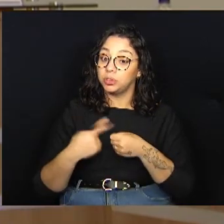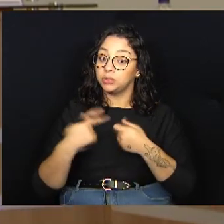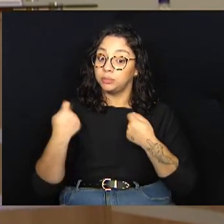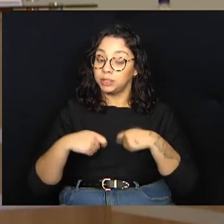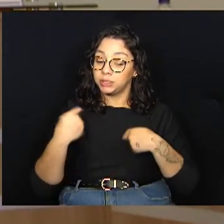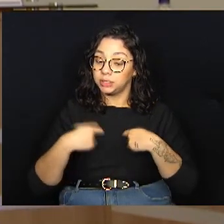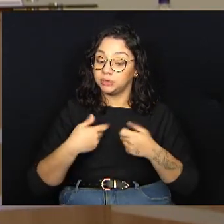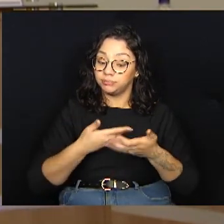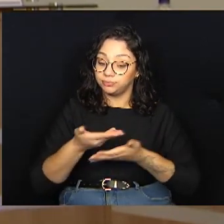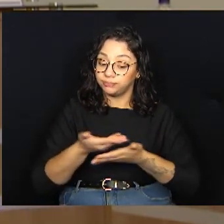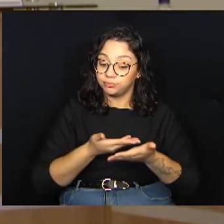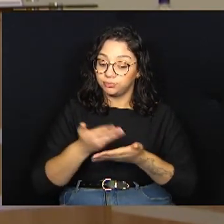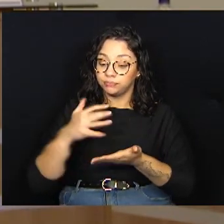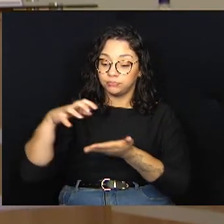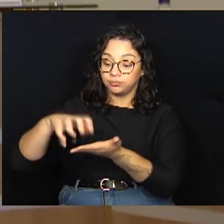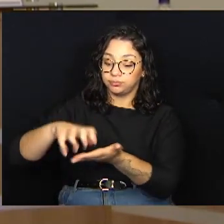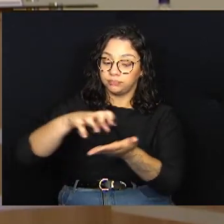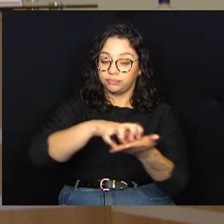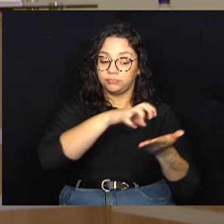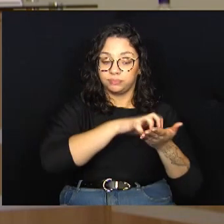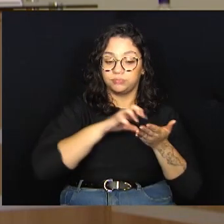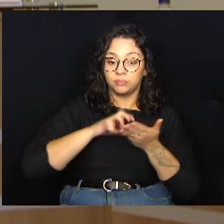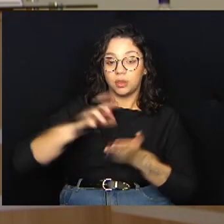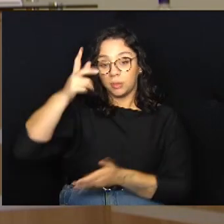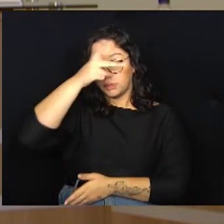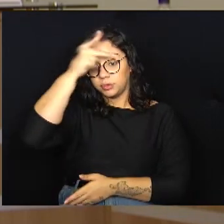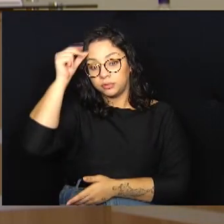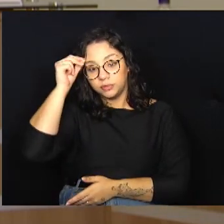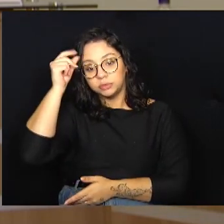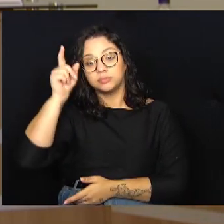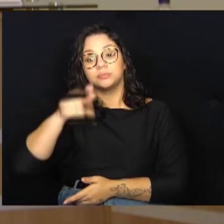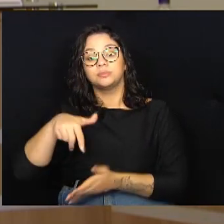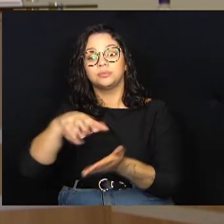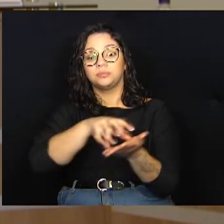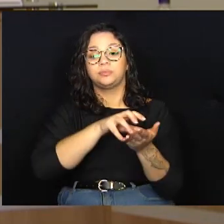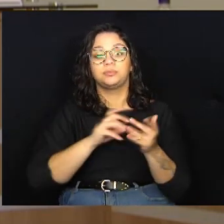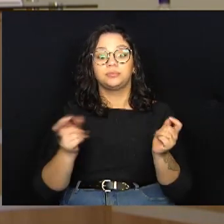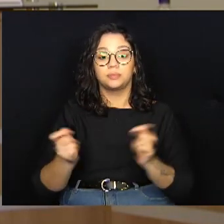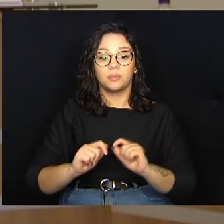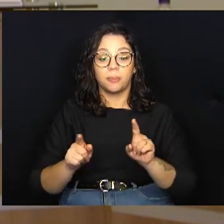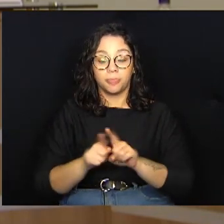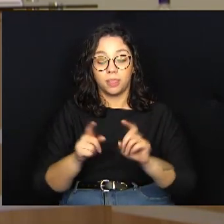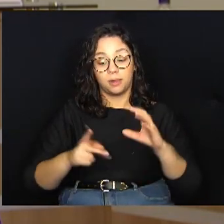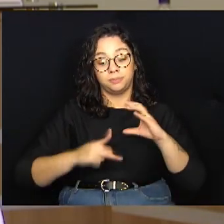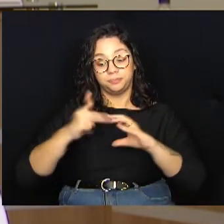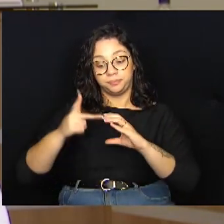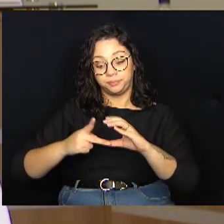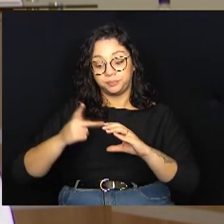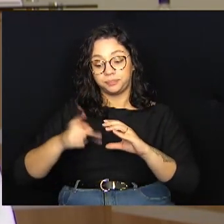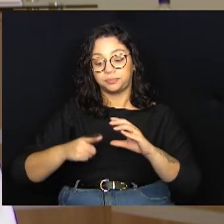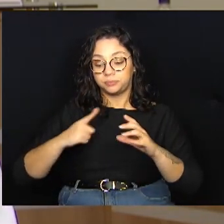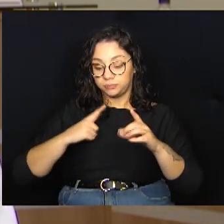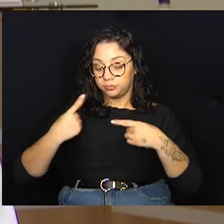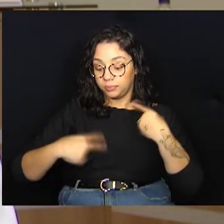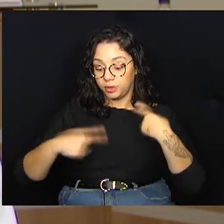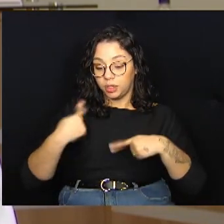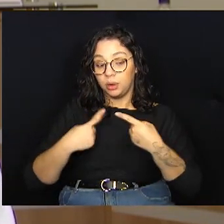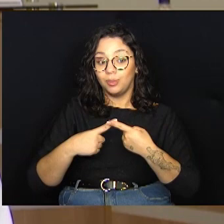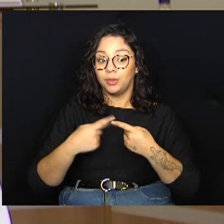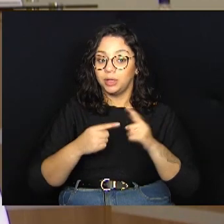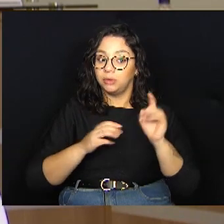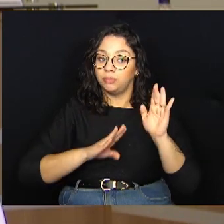dentro de cada prefeitura, de cada órgão competente, dentro das câmaras, porque o aumento tem nos assustado